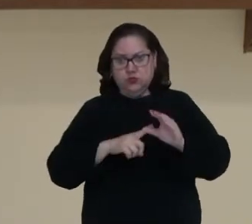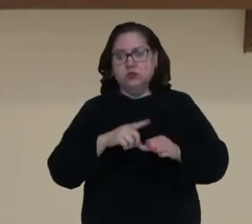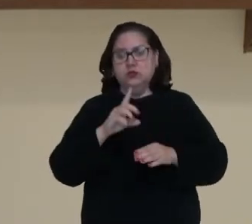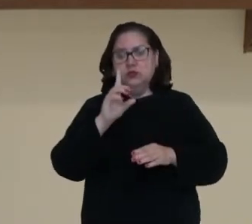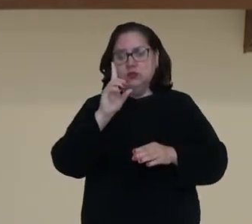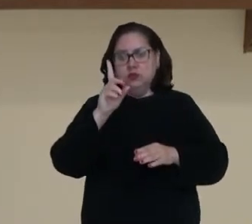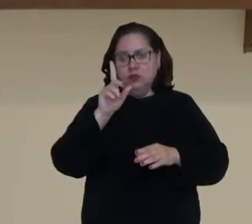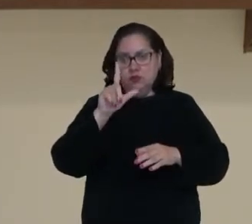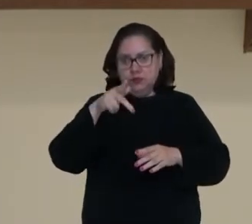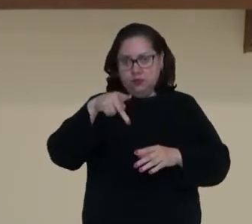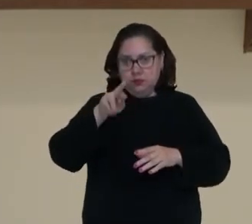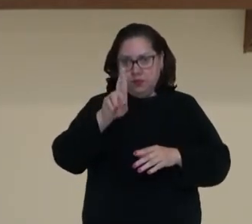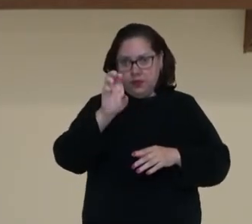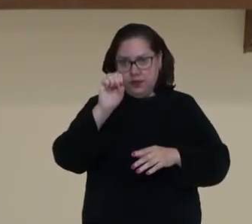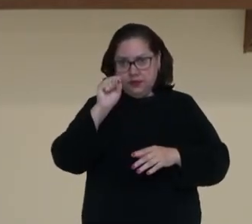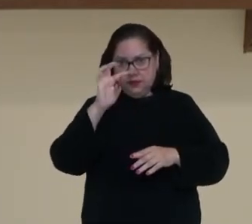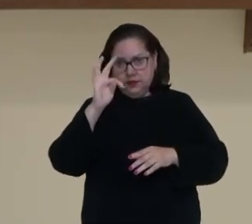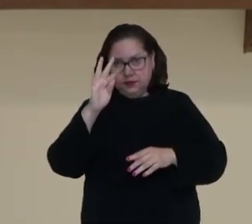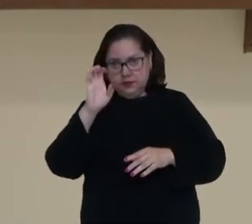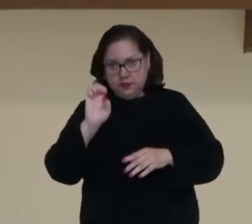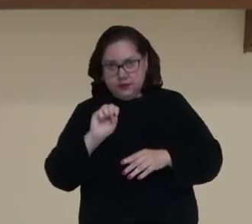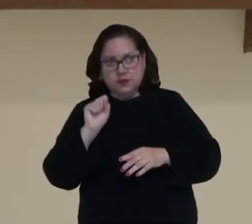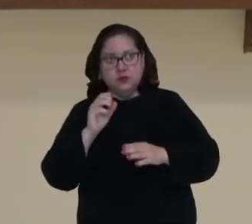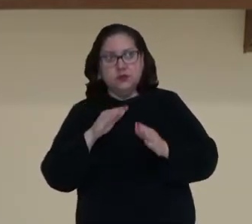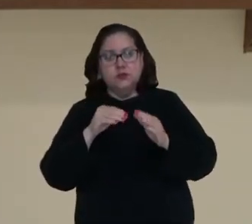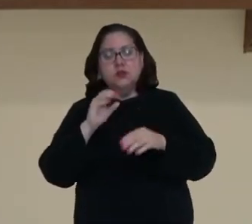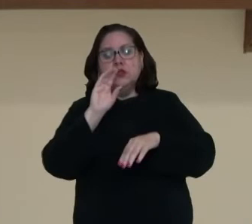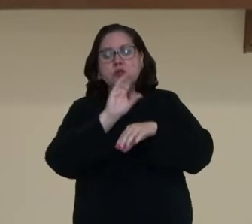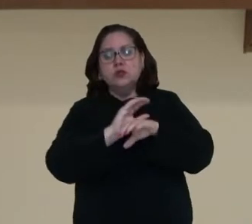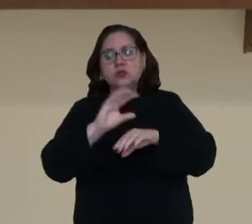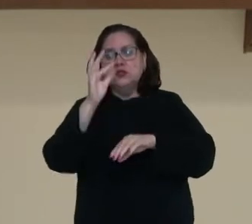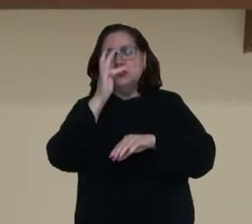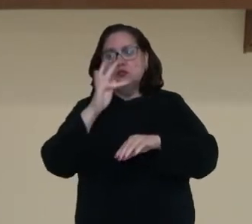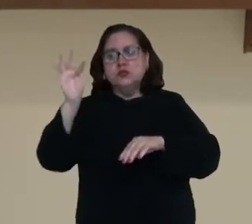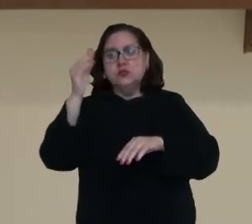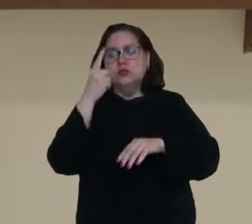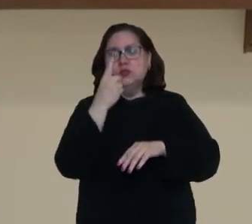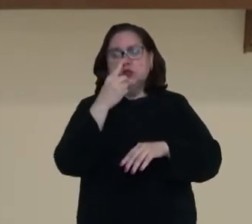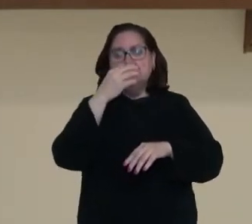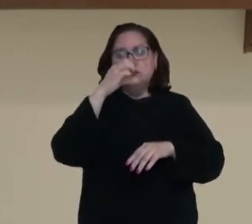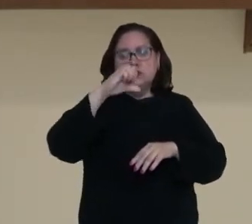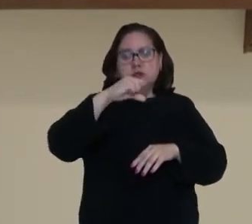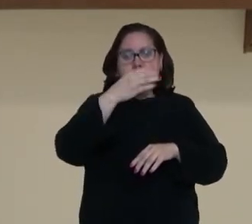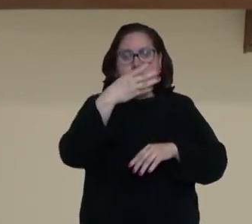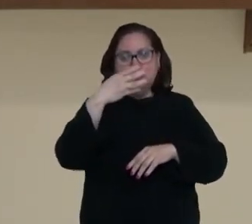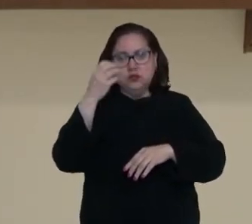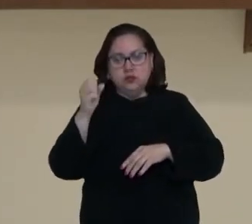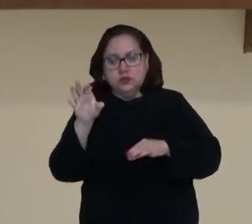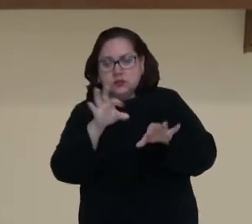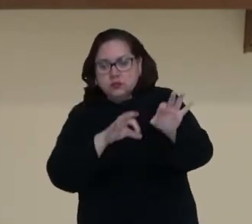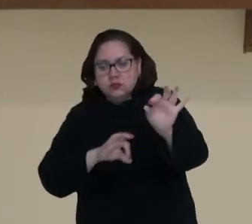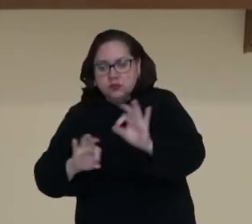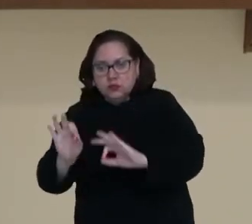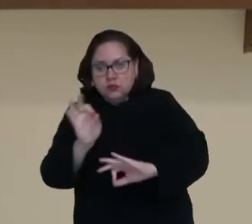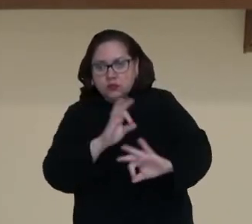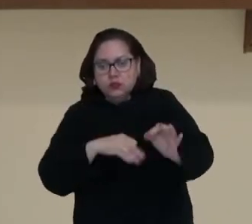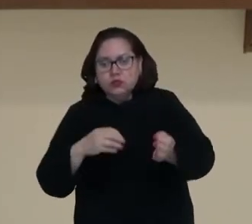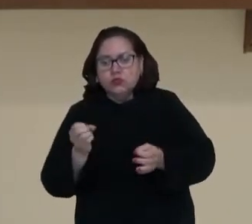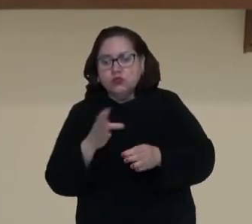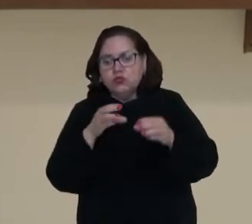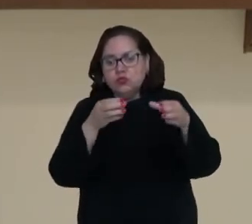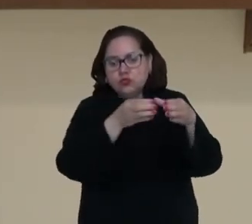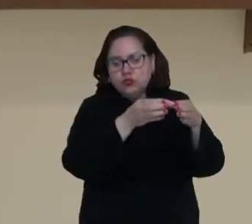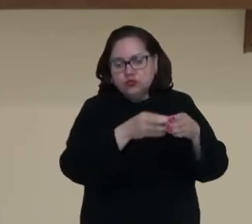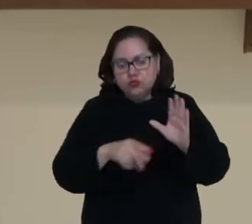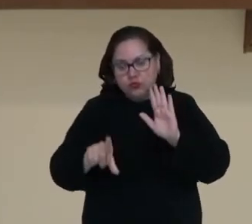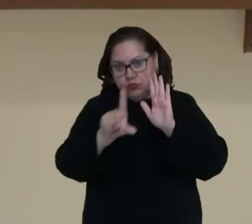Luiz Carlos Prestes. Bom, a Constituição de 1946. Então vai ser organizada um novo conjunto de